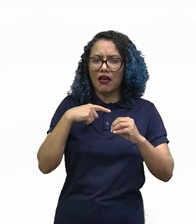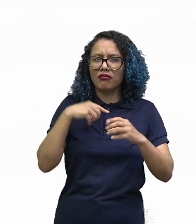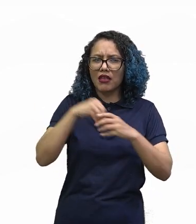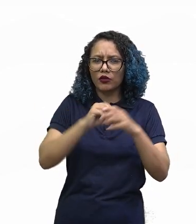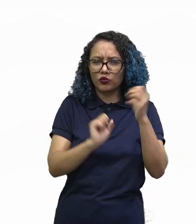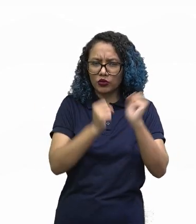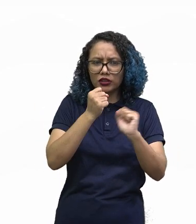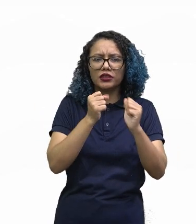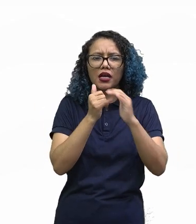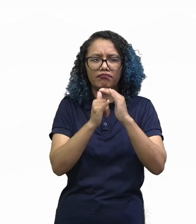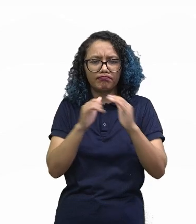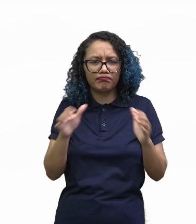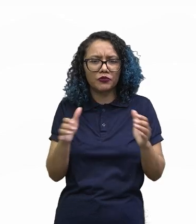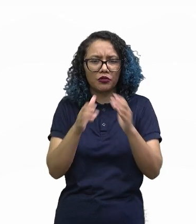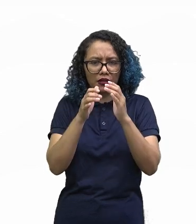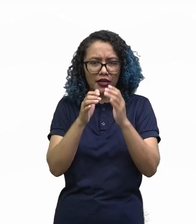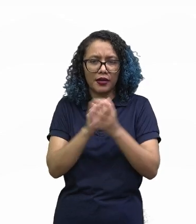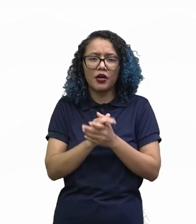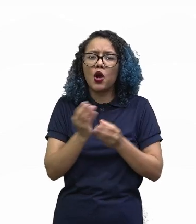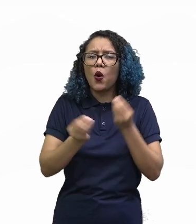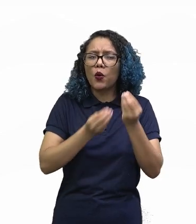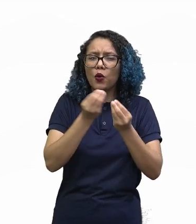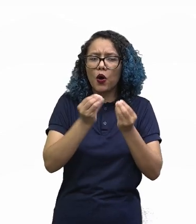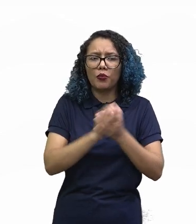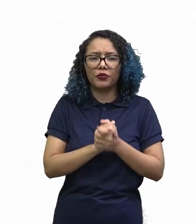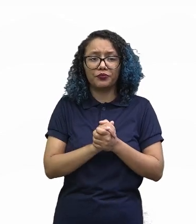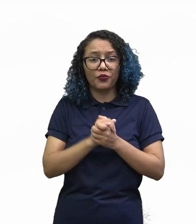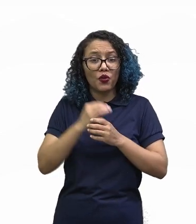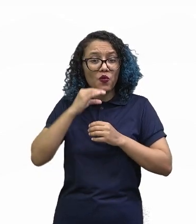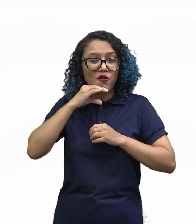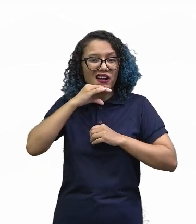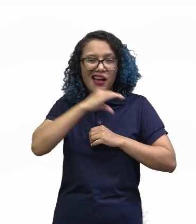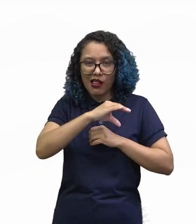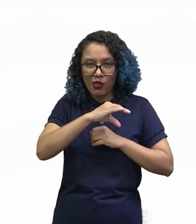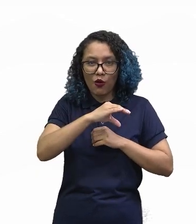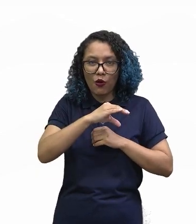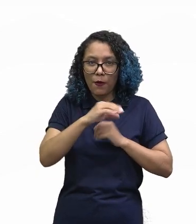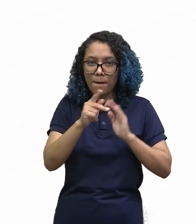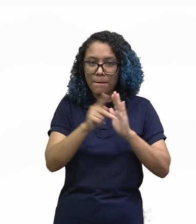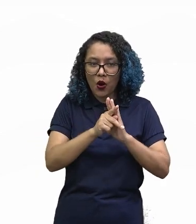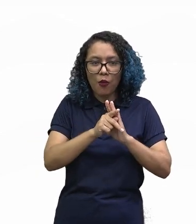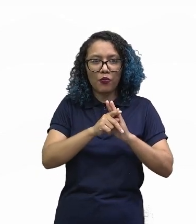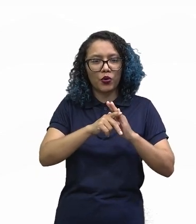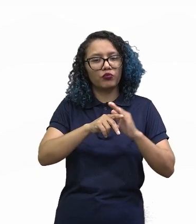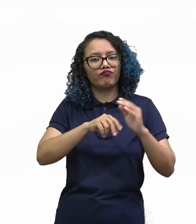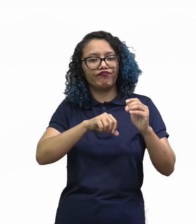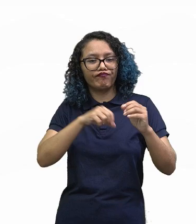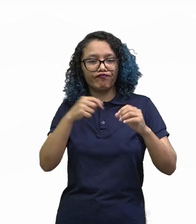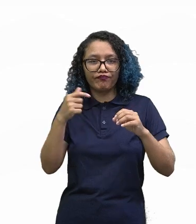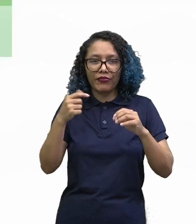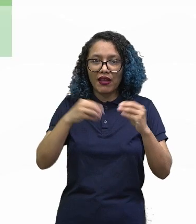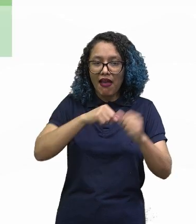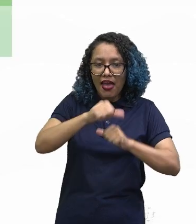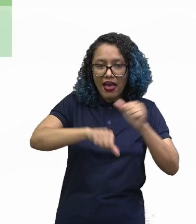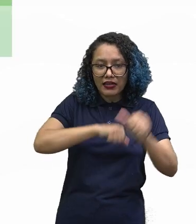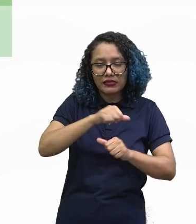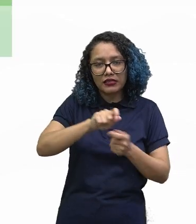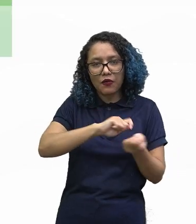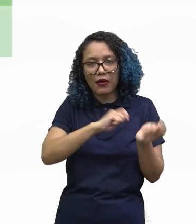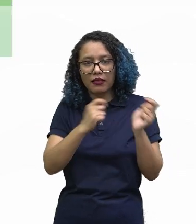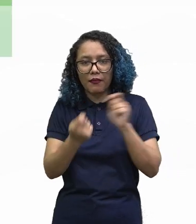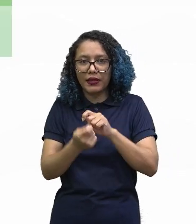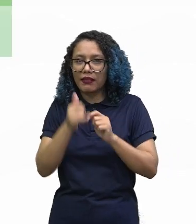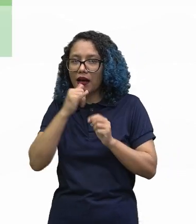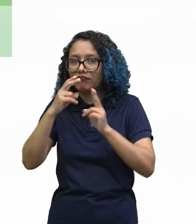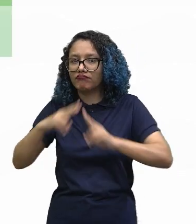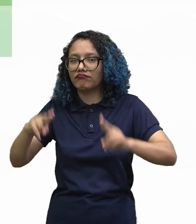o calor resultante da reação em eletricidade. Agora nós temos aí um esquema, né, de